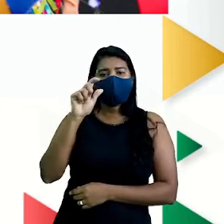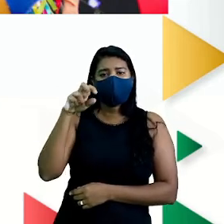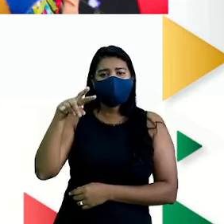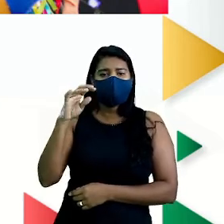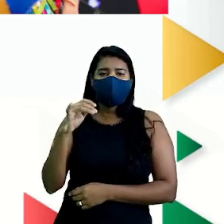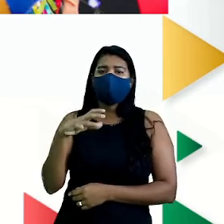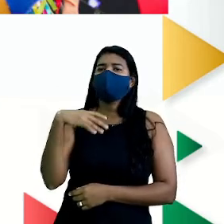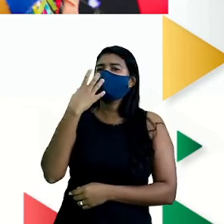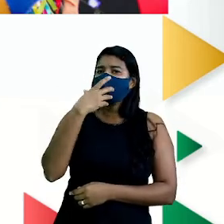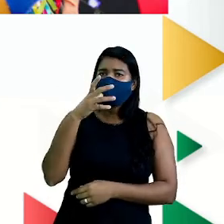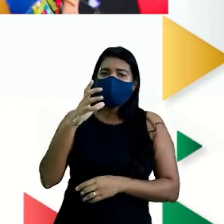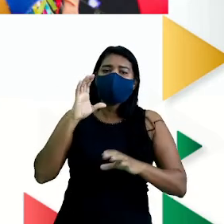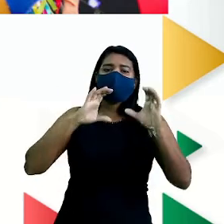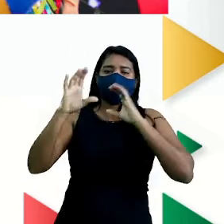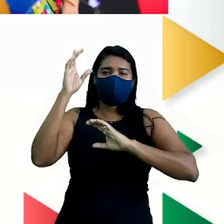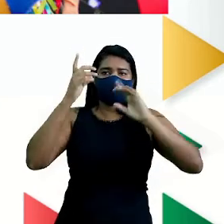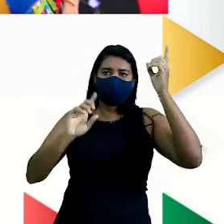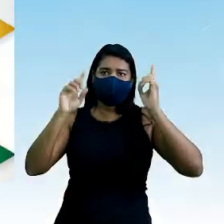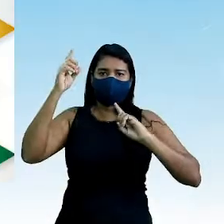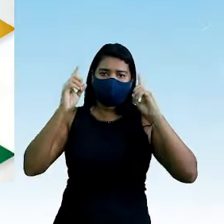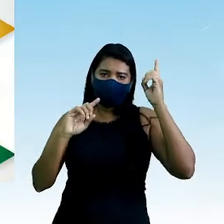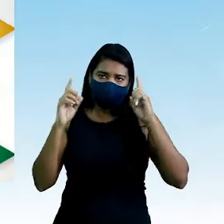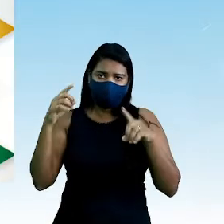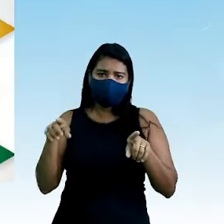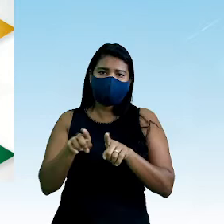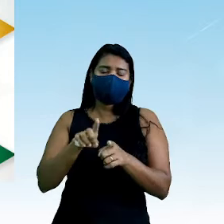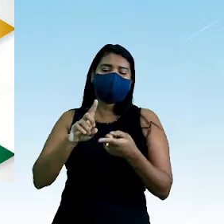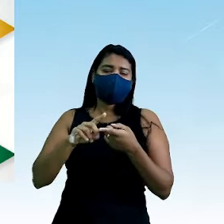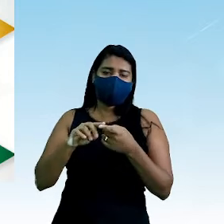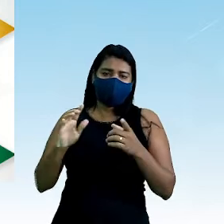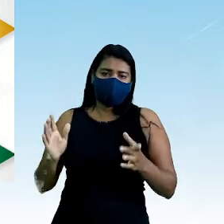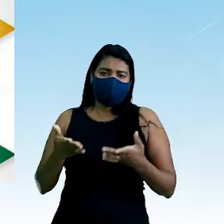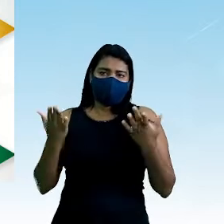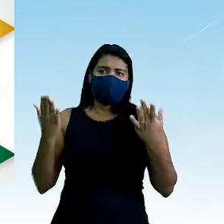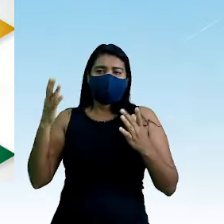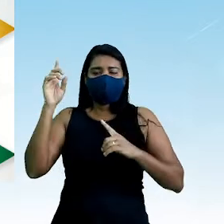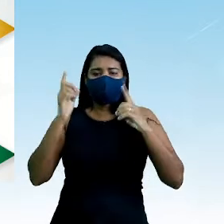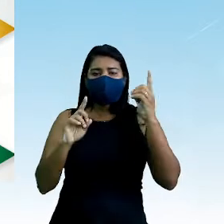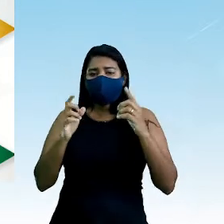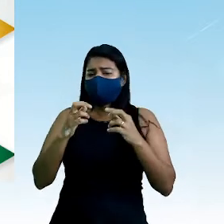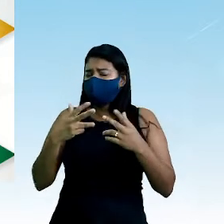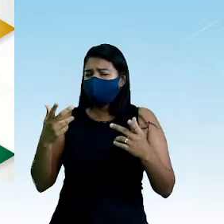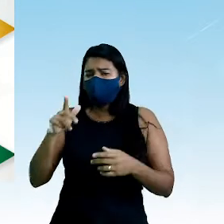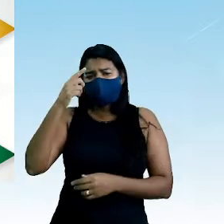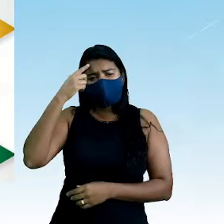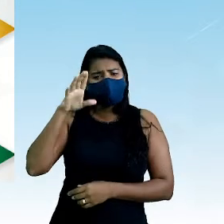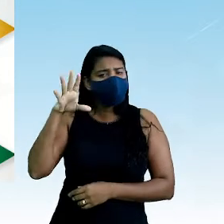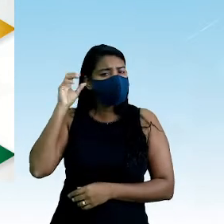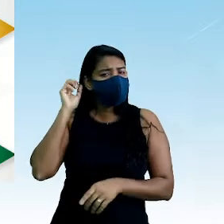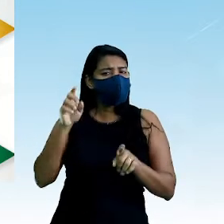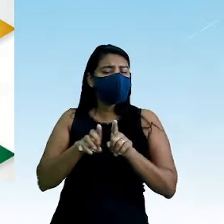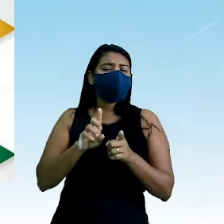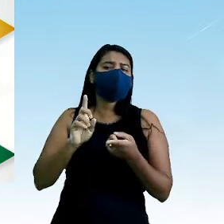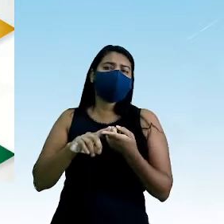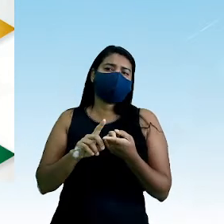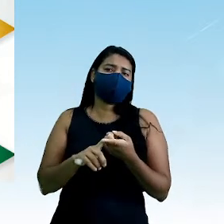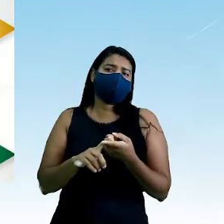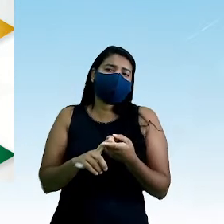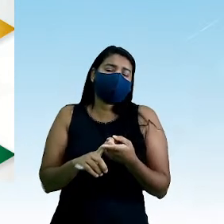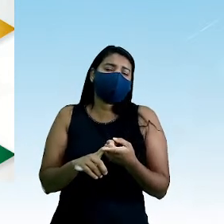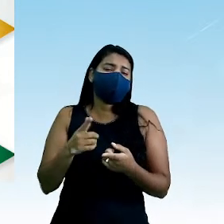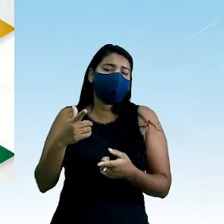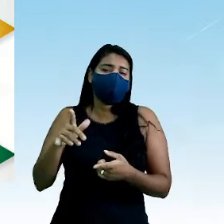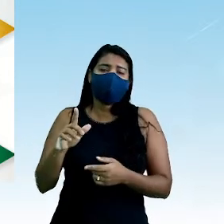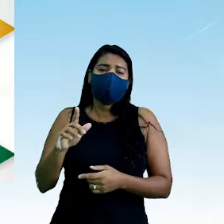a cantar, ouvir frevo apenas na época carnavalesca, né? Então, tem os artistas que eles também cantaram e não só foi